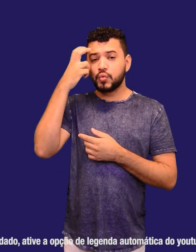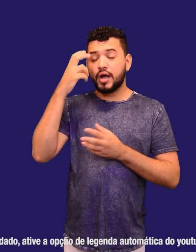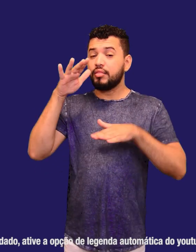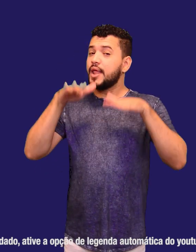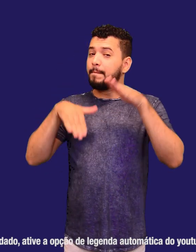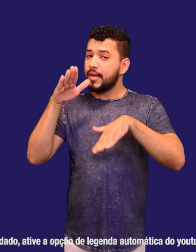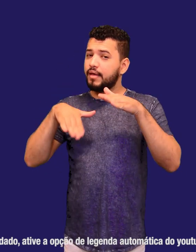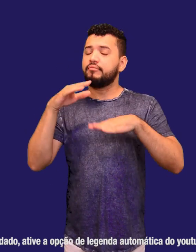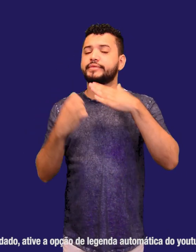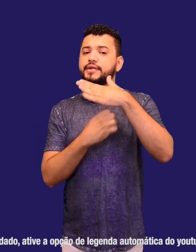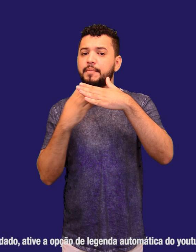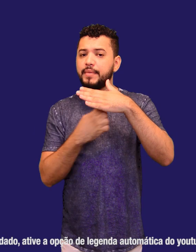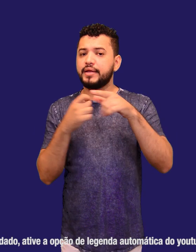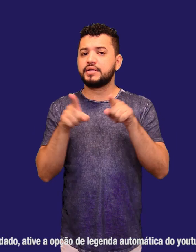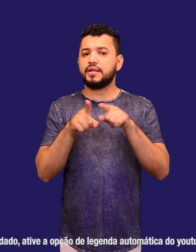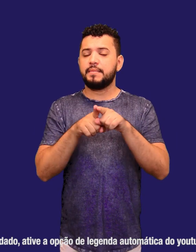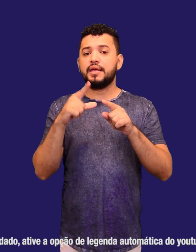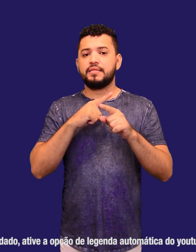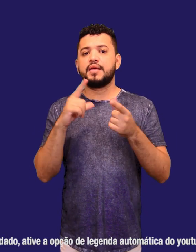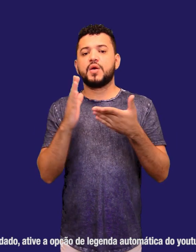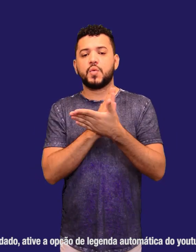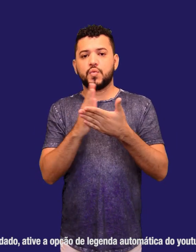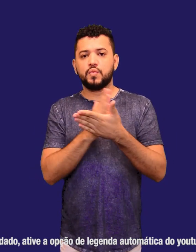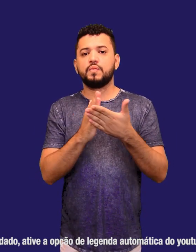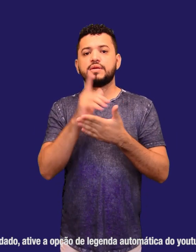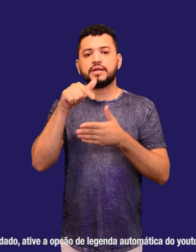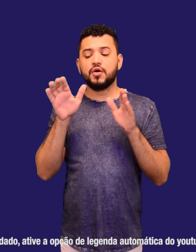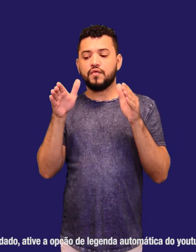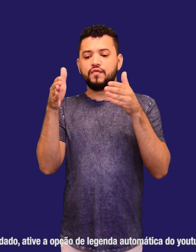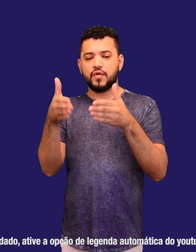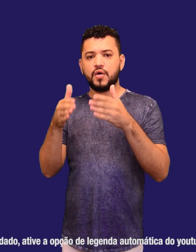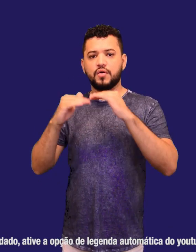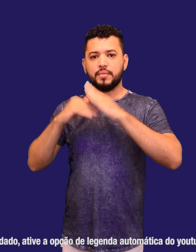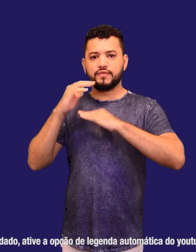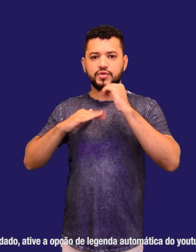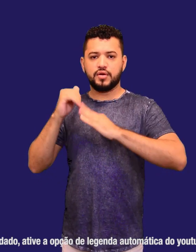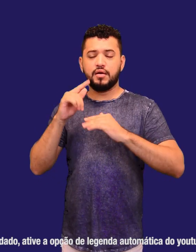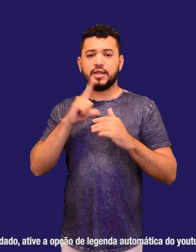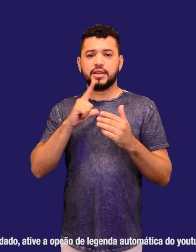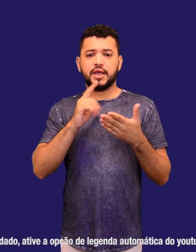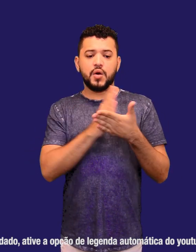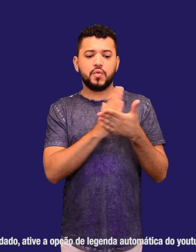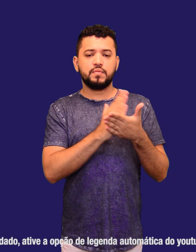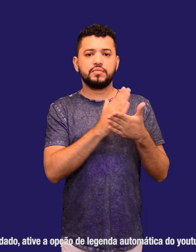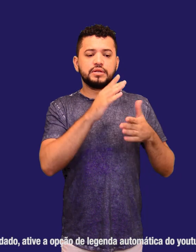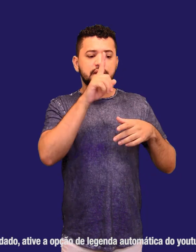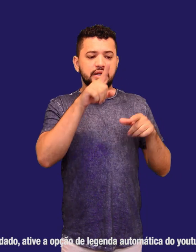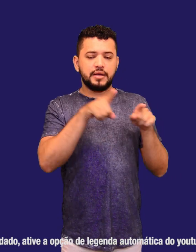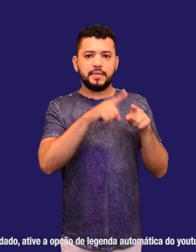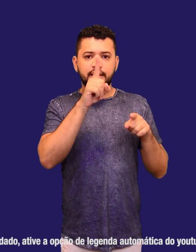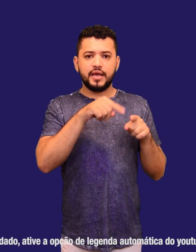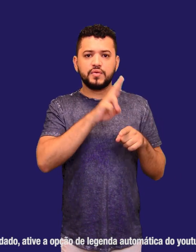da empresa, né? E assim, tem as plataformas que são mais voltadas para o meio profissional e tem as pessoais. A gente até